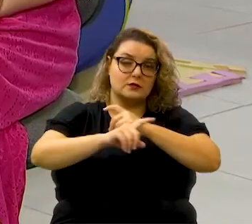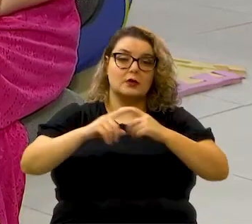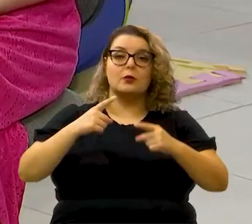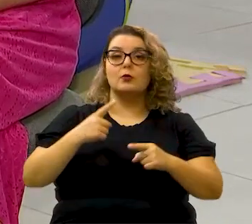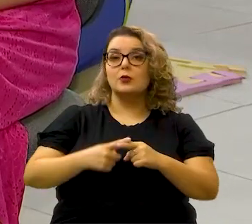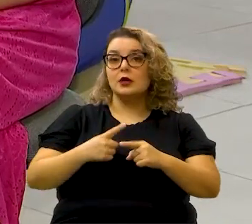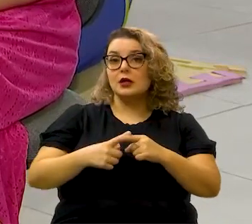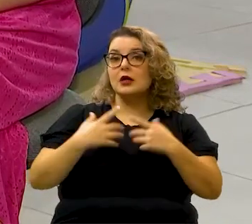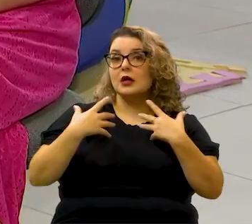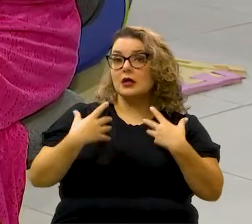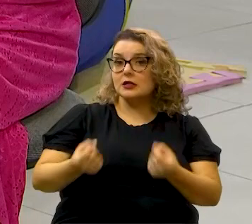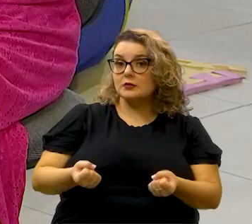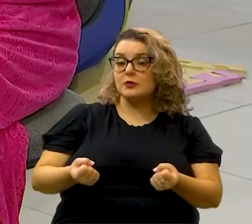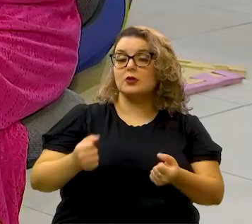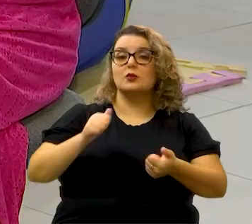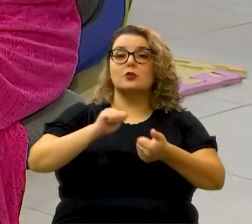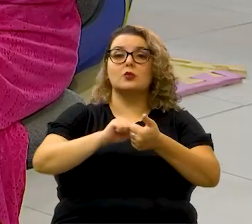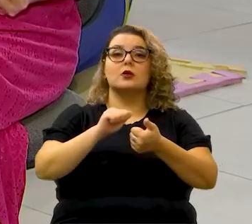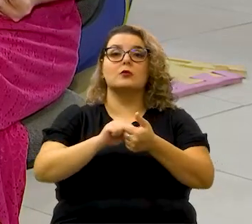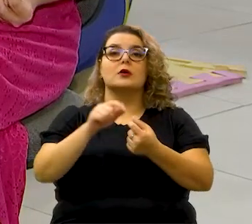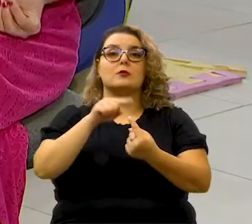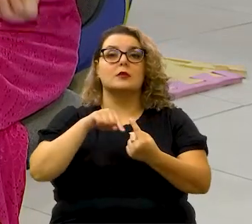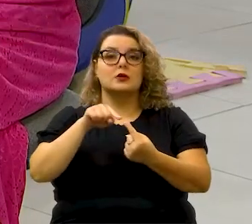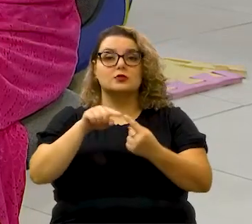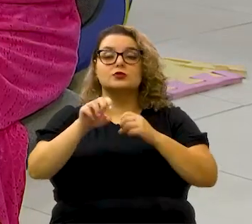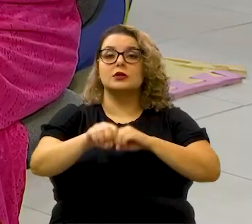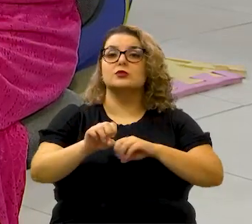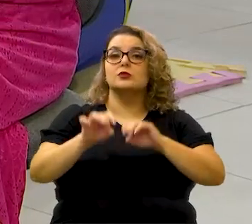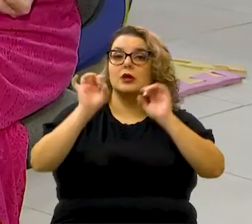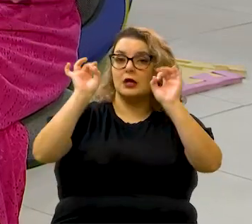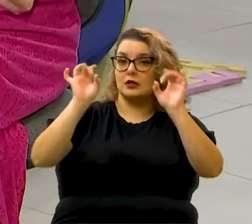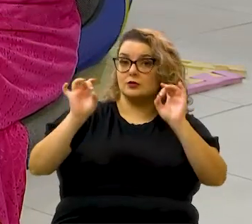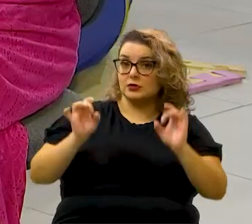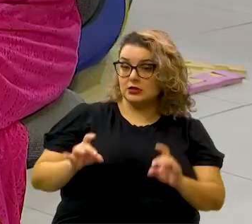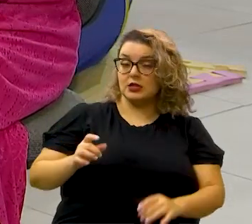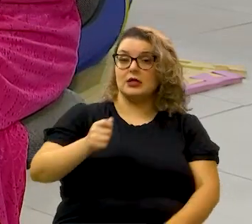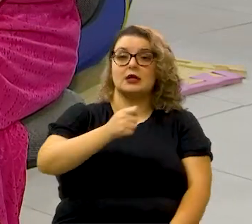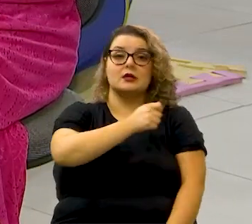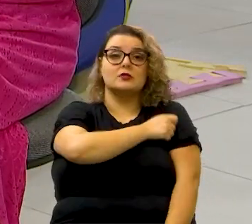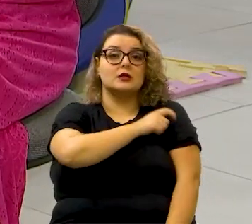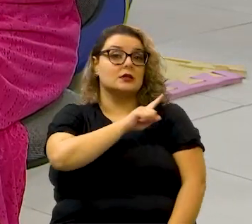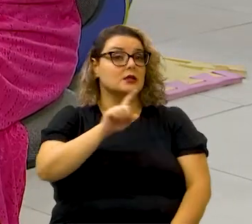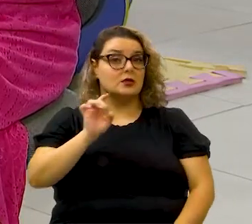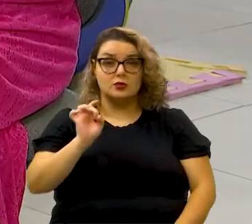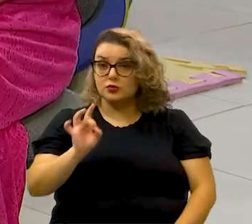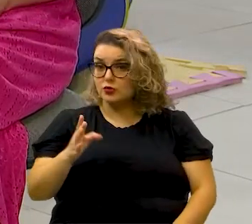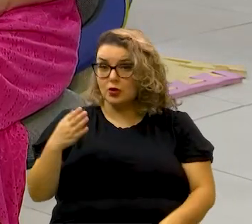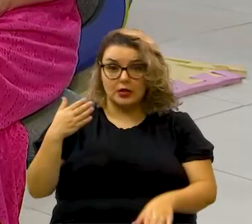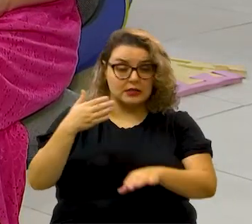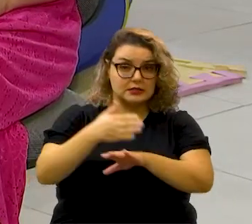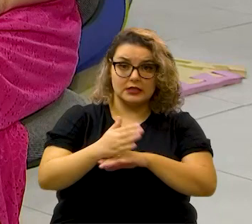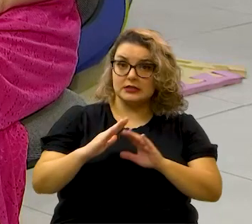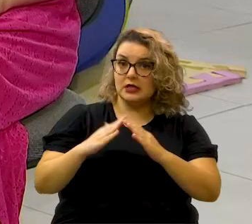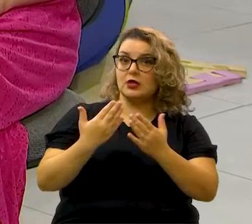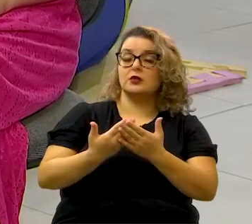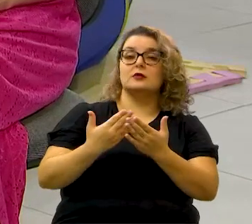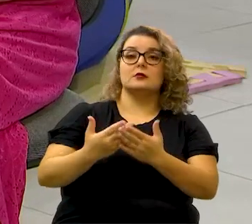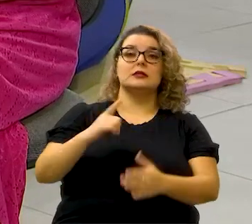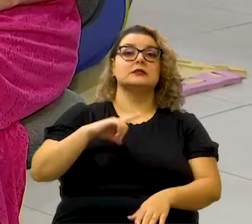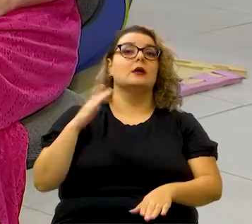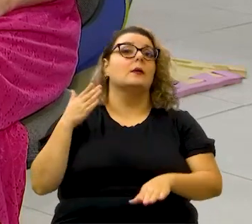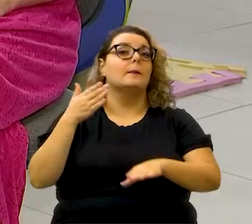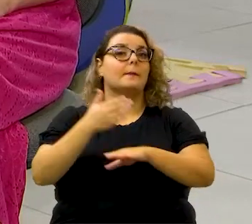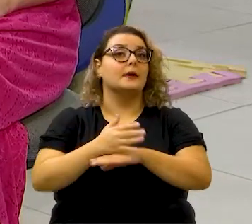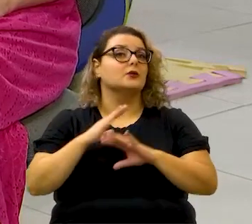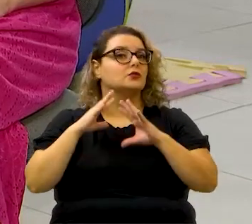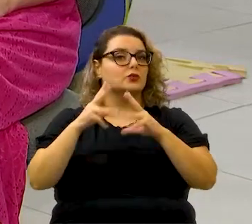grande desafio, porque a gente quer receber com qualidade. O objetivo da educação especial é que esses alunos não apenas acessem a